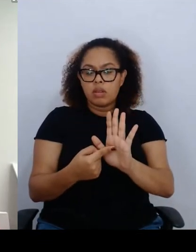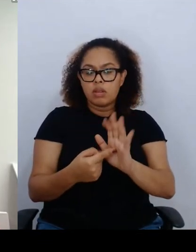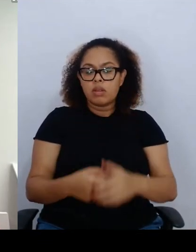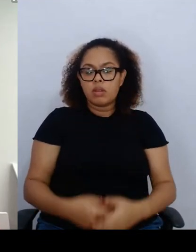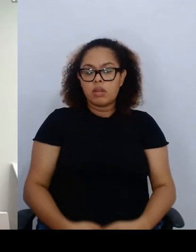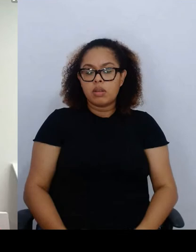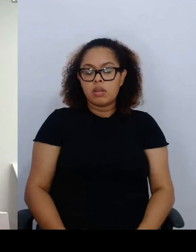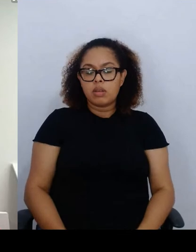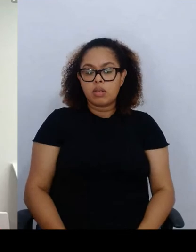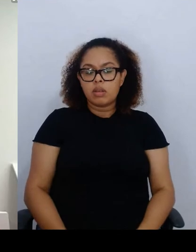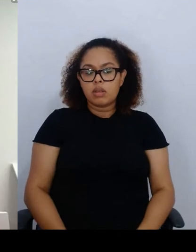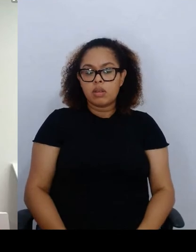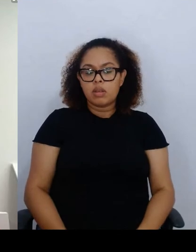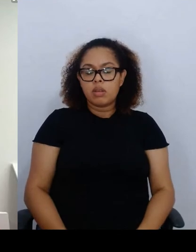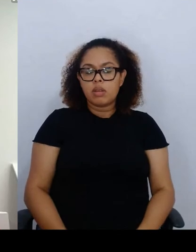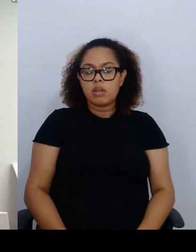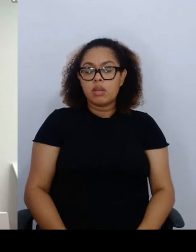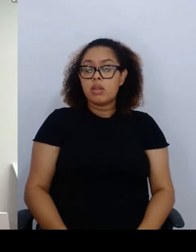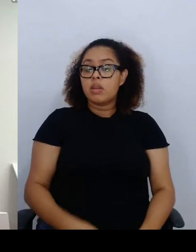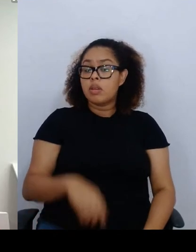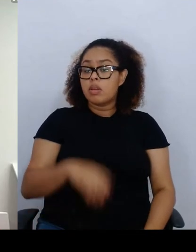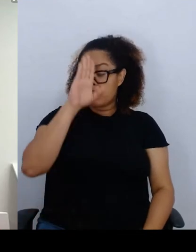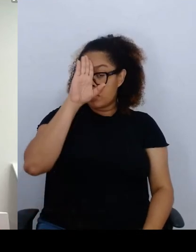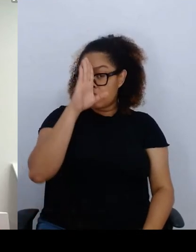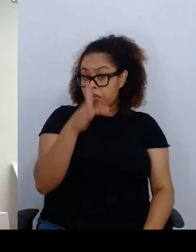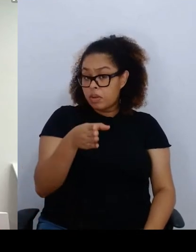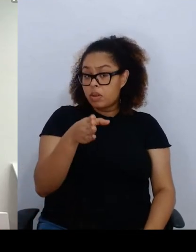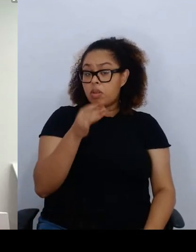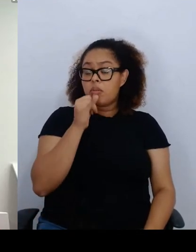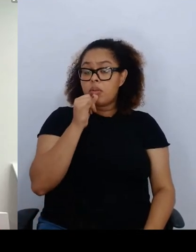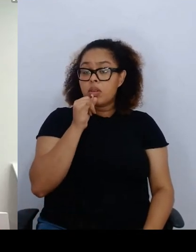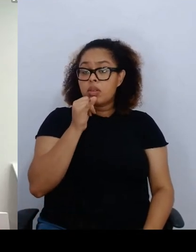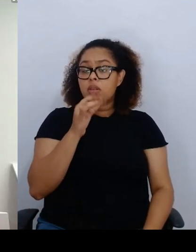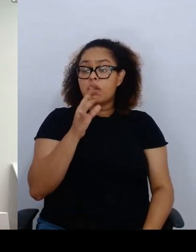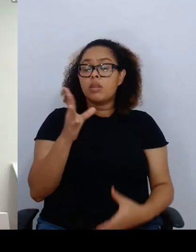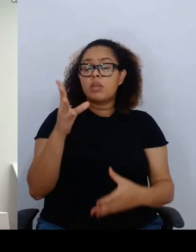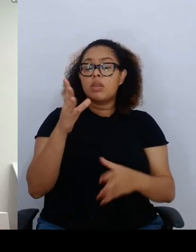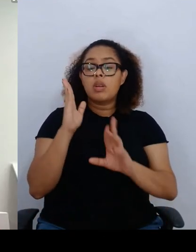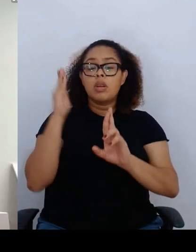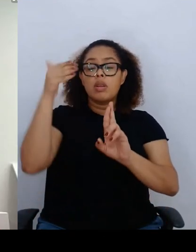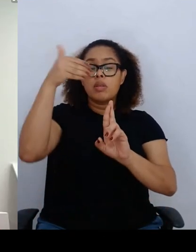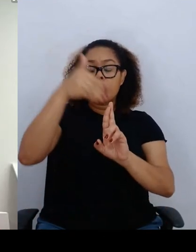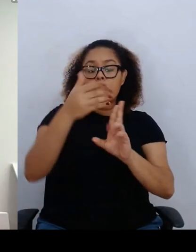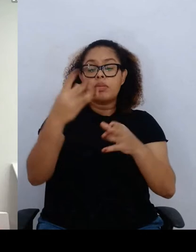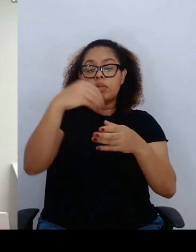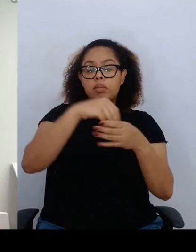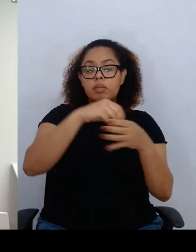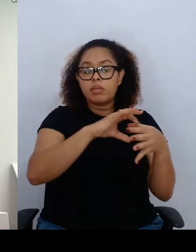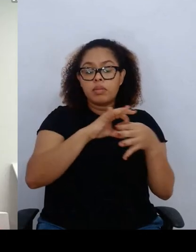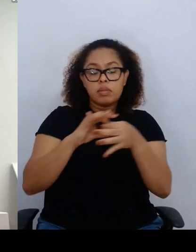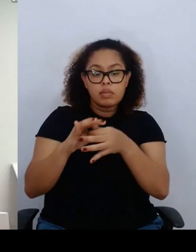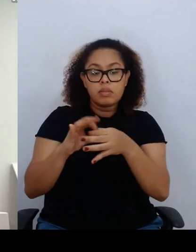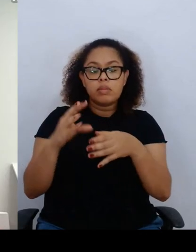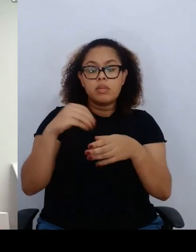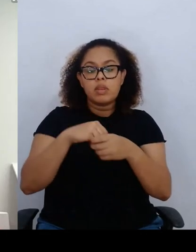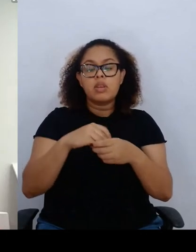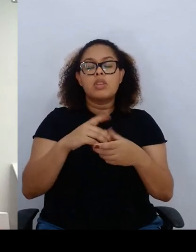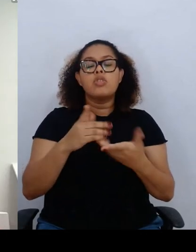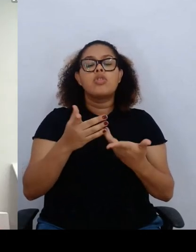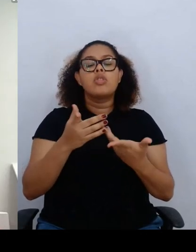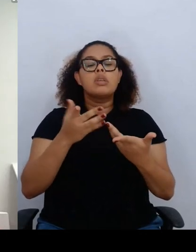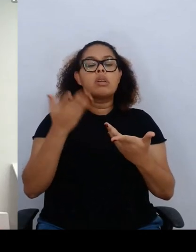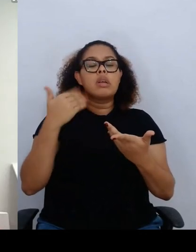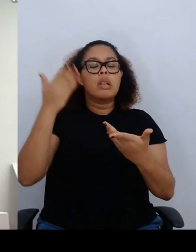principalmente do ponto de vista das figuras institucionais havia uma ansiedade enorme inclusive na sua época